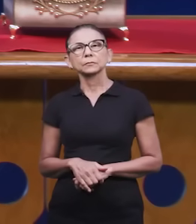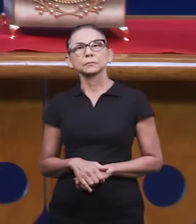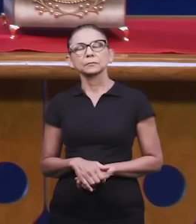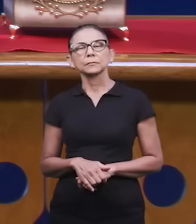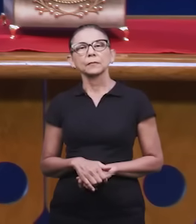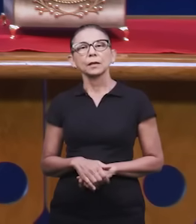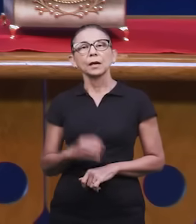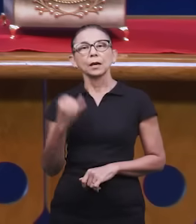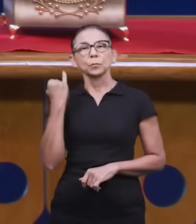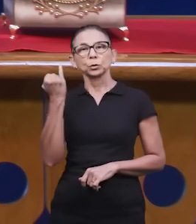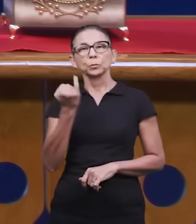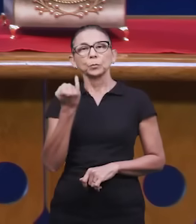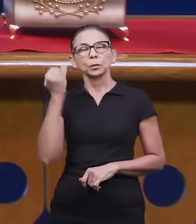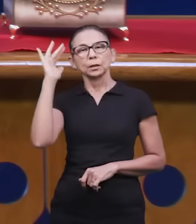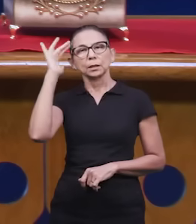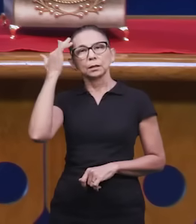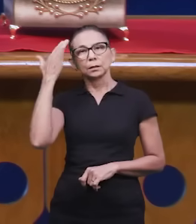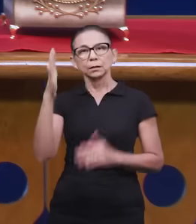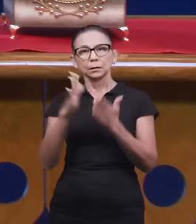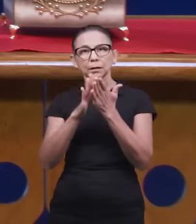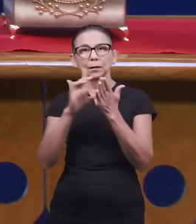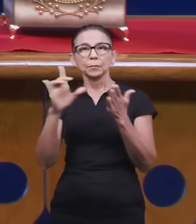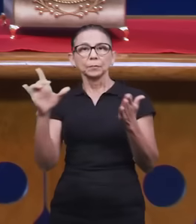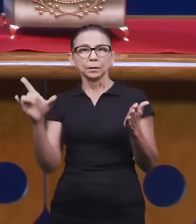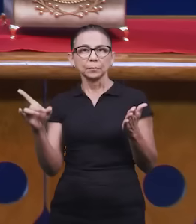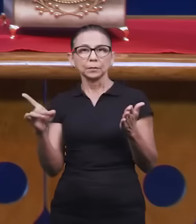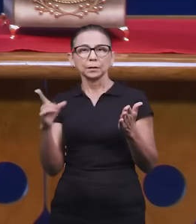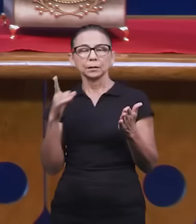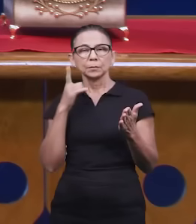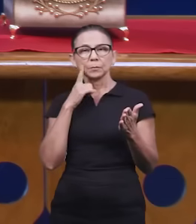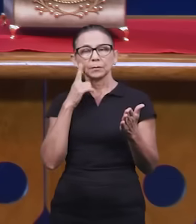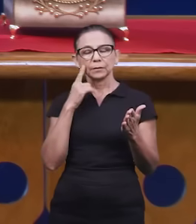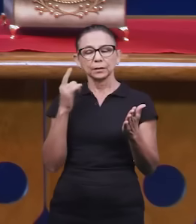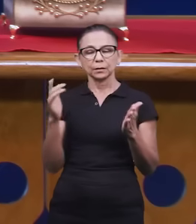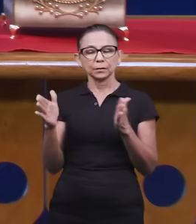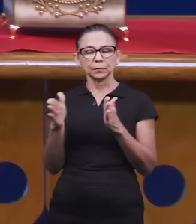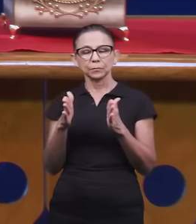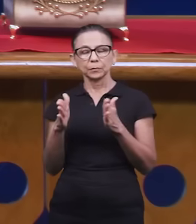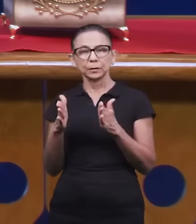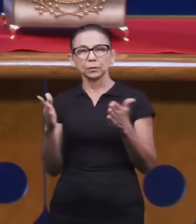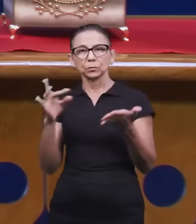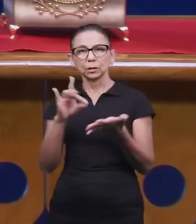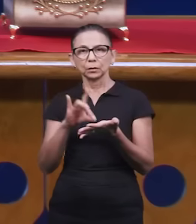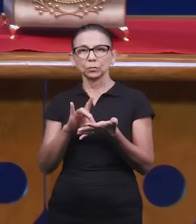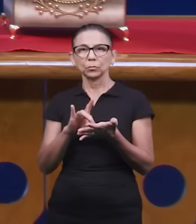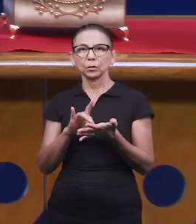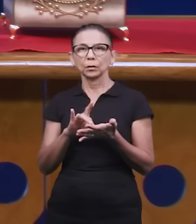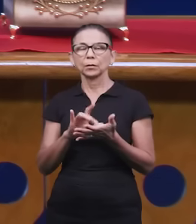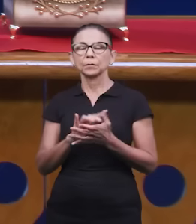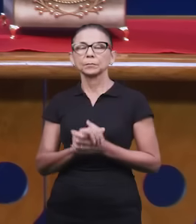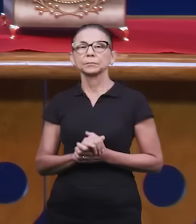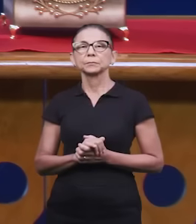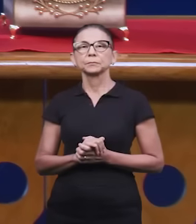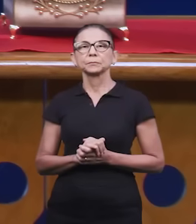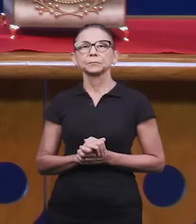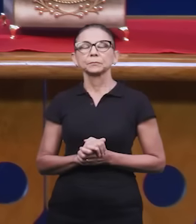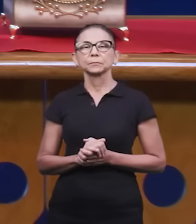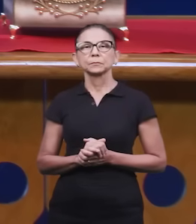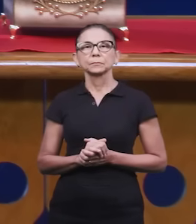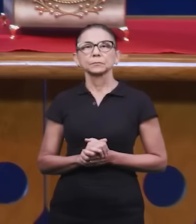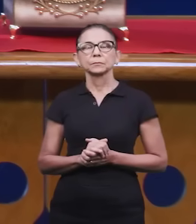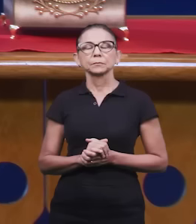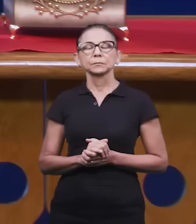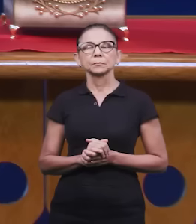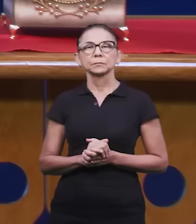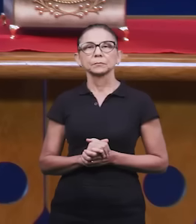muito importante para nos posicionar no tempo que estamos vivendo, mas também coloque a sua vida, peça uma bênção ao seu coração